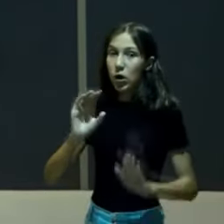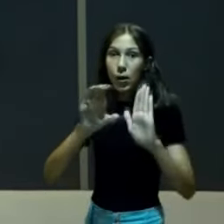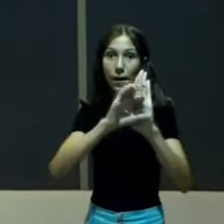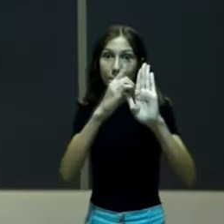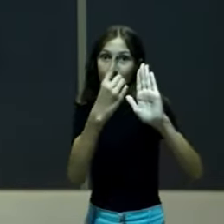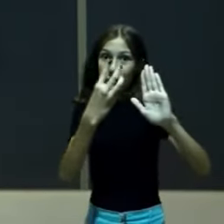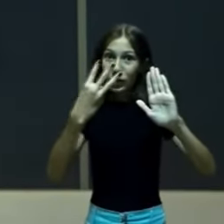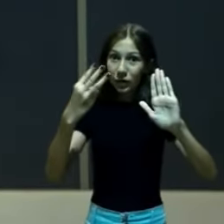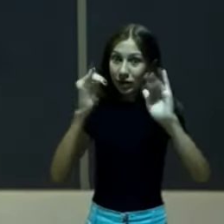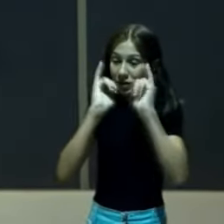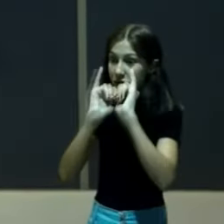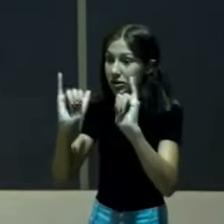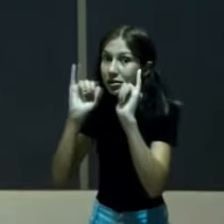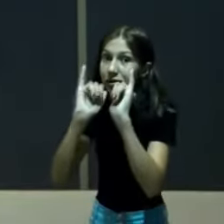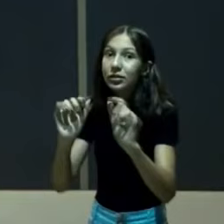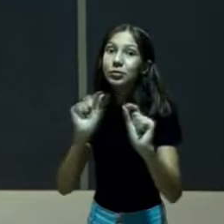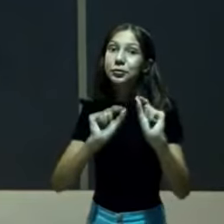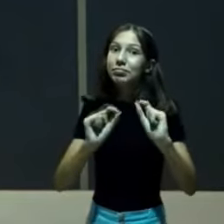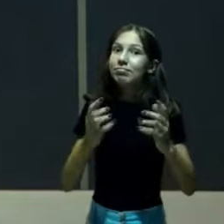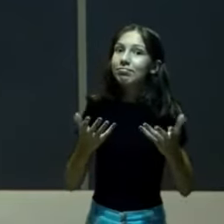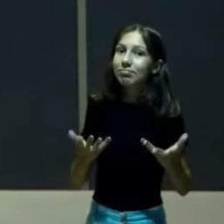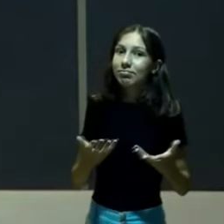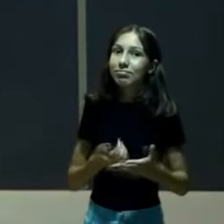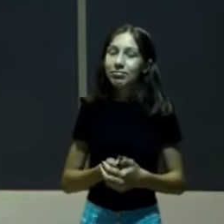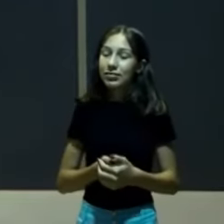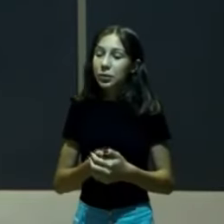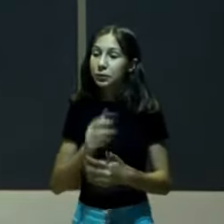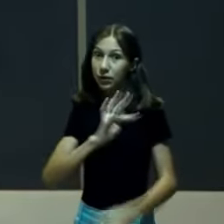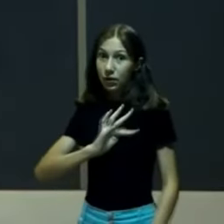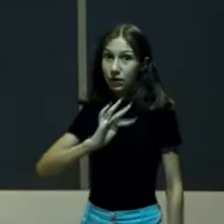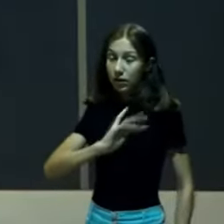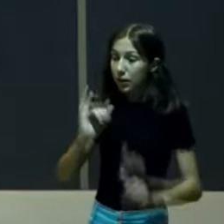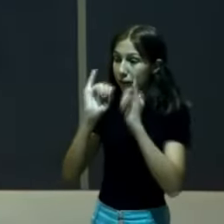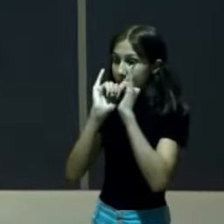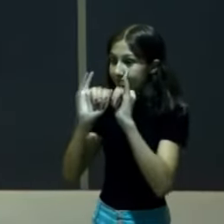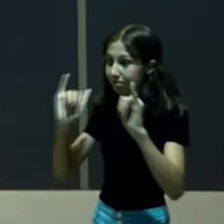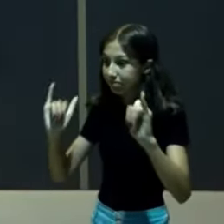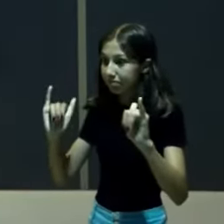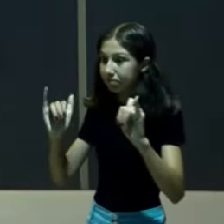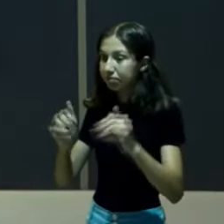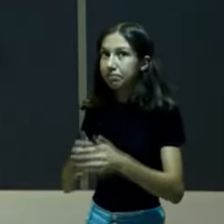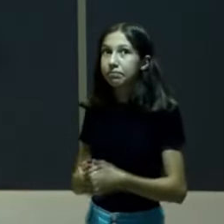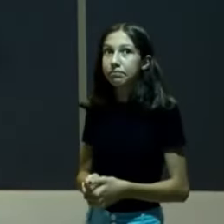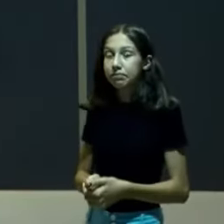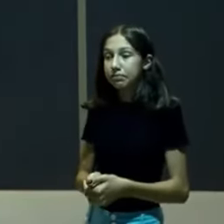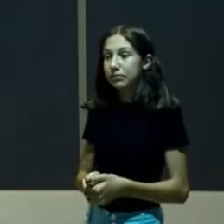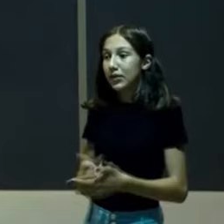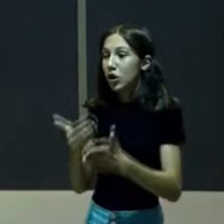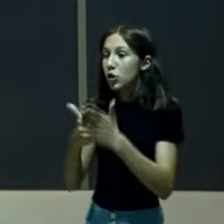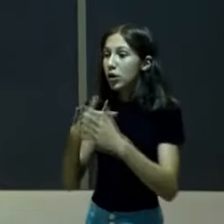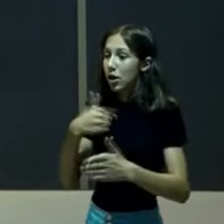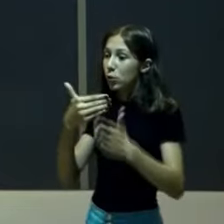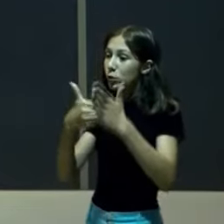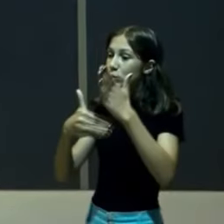a experiência que Paulo teve, ele chega aos filipenses e vai dizer o seguinte, eu tudo